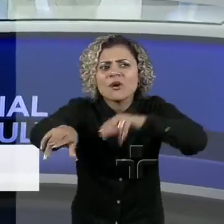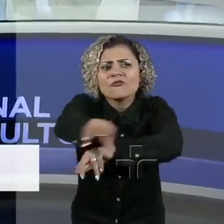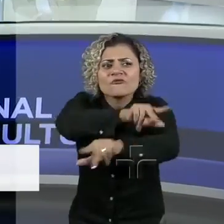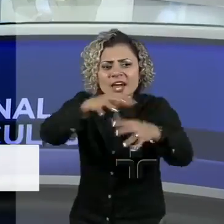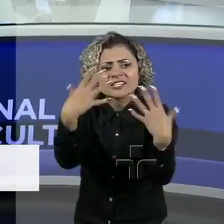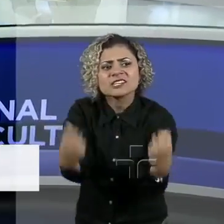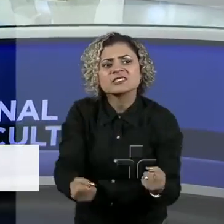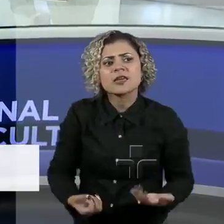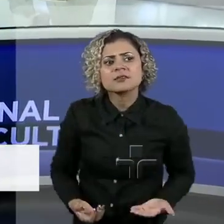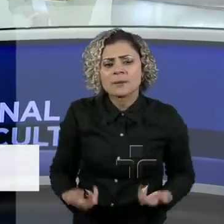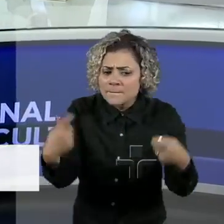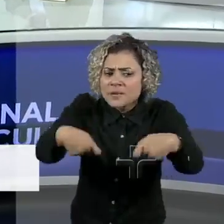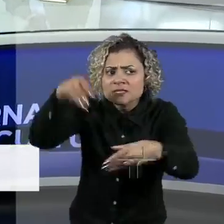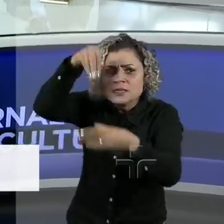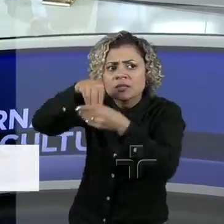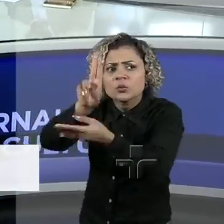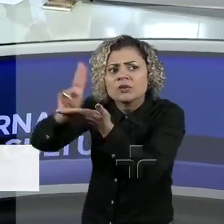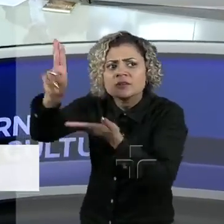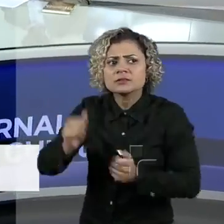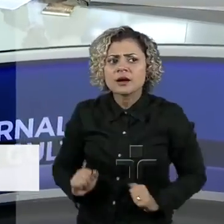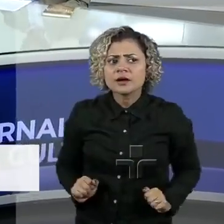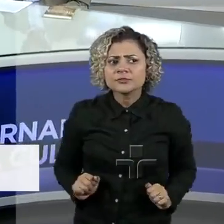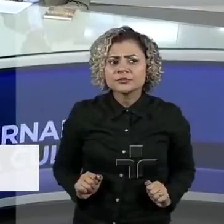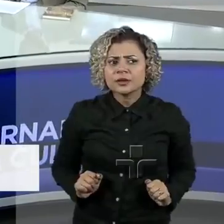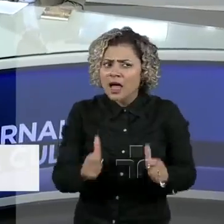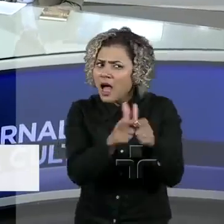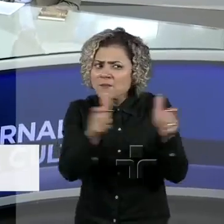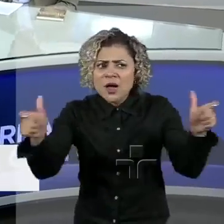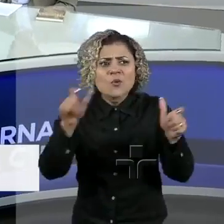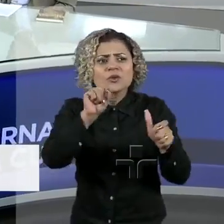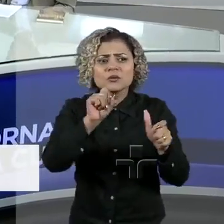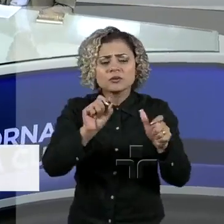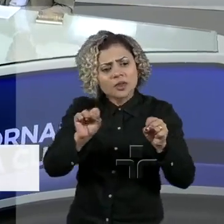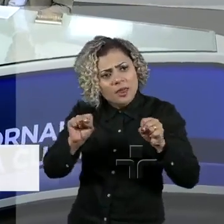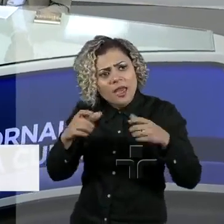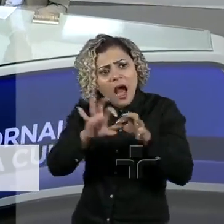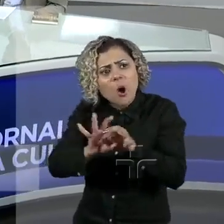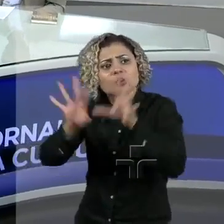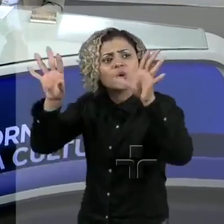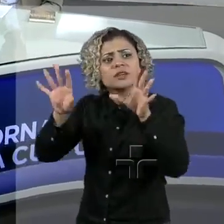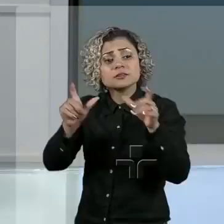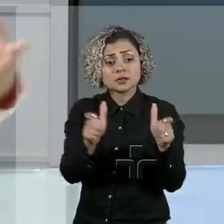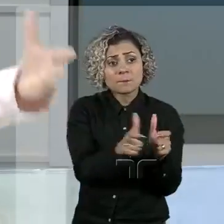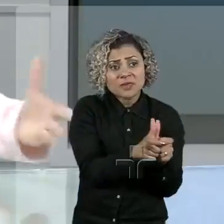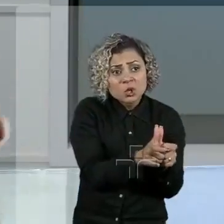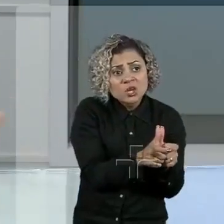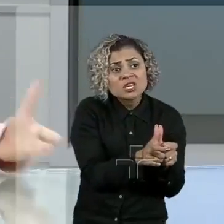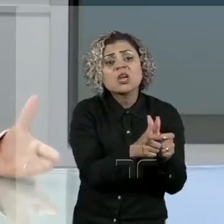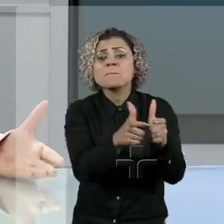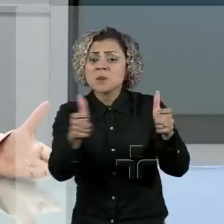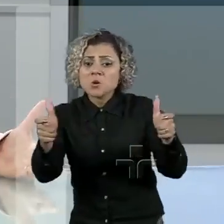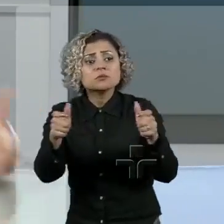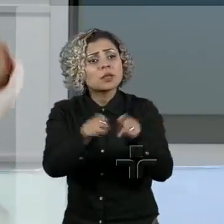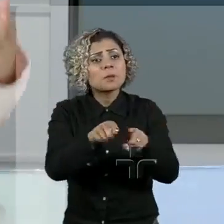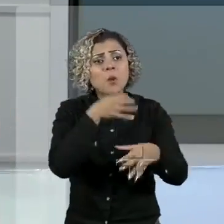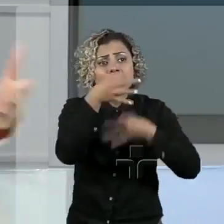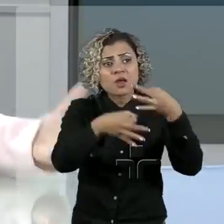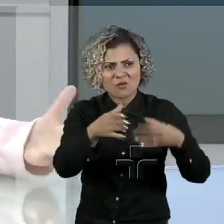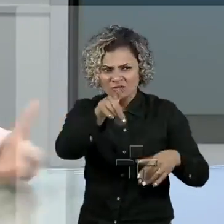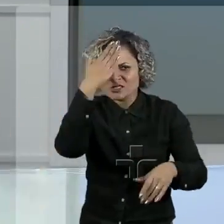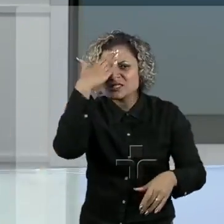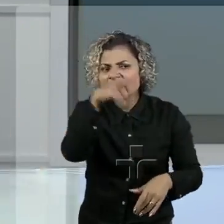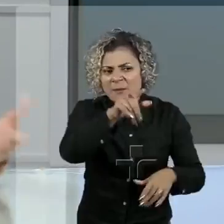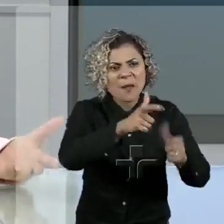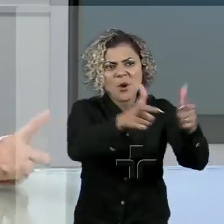acolhidos. É necessário que a maioria permita a existência da minoria. E você sabe que eu fui aniquilada, como